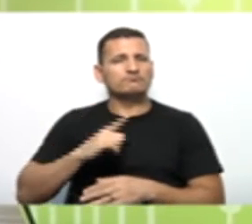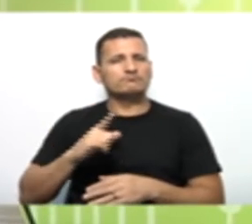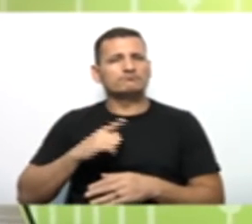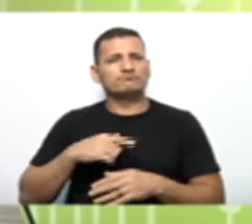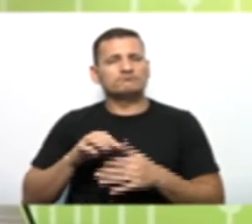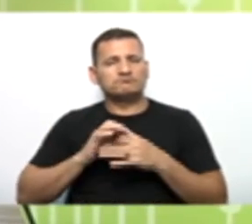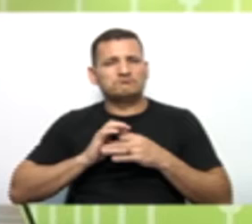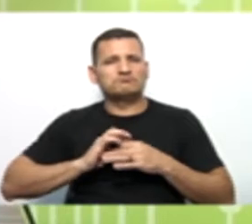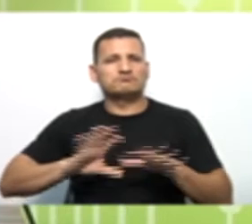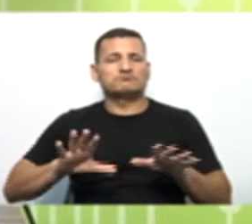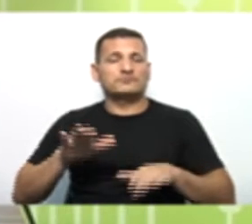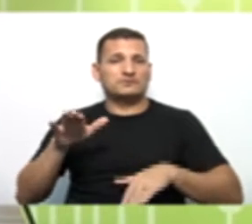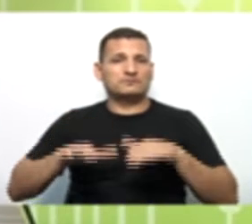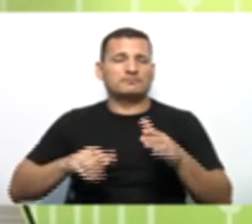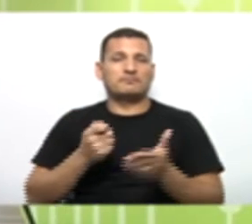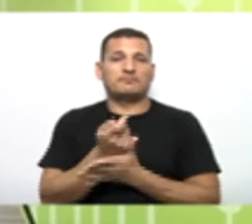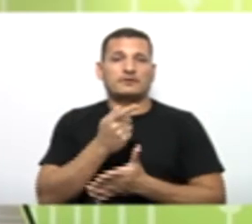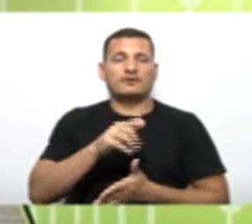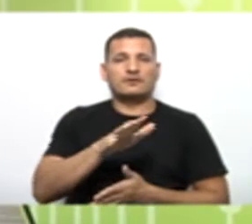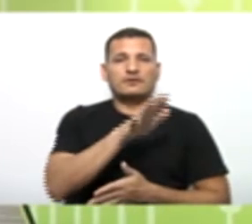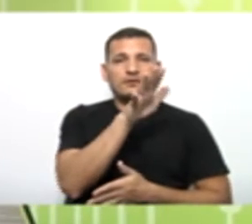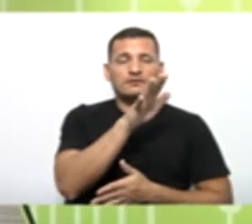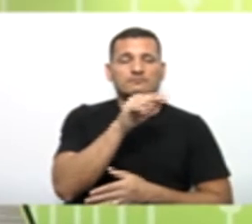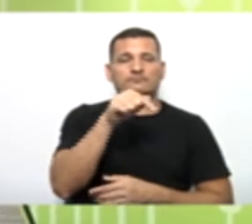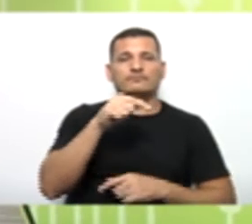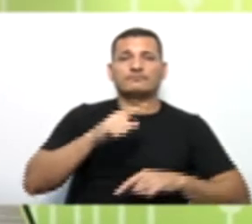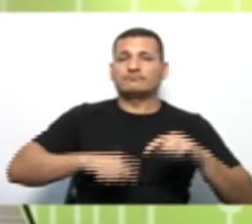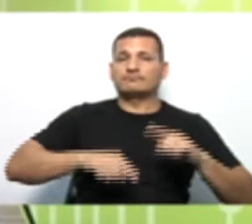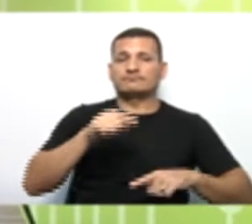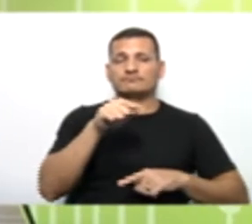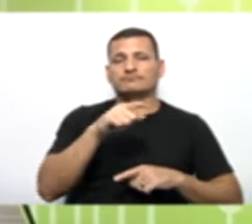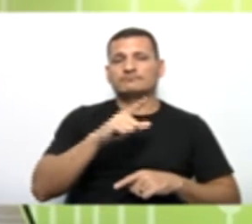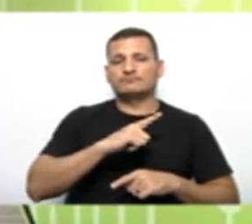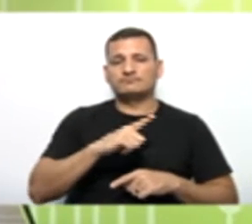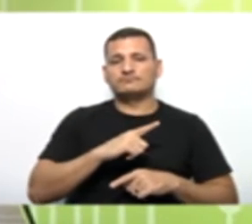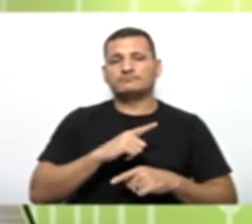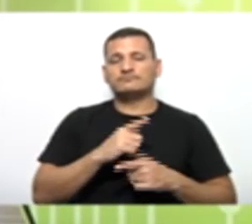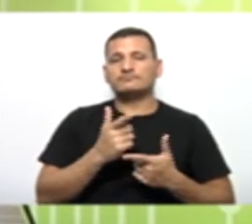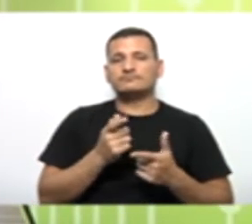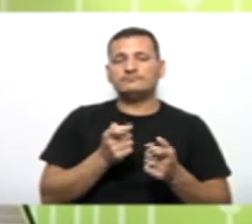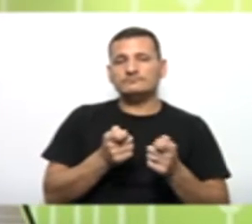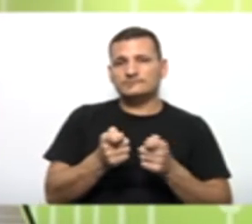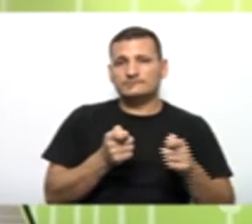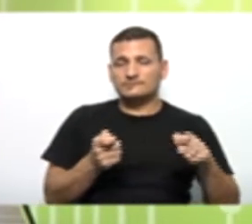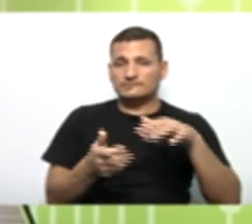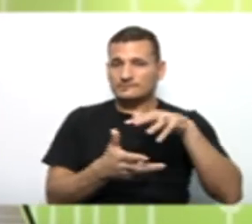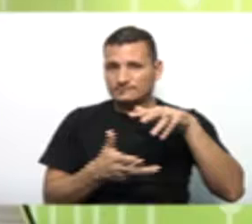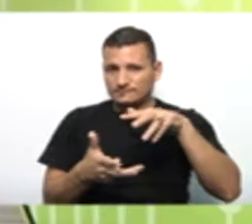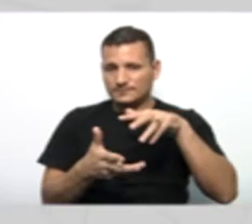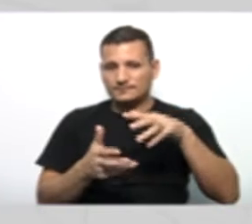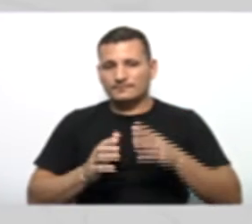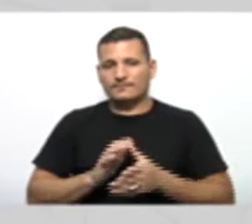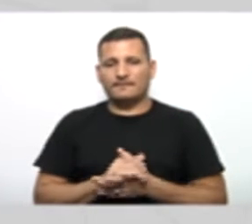a pagar, às vezes até mais, por um produto que seja produzido de uma forma sustentável.